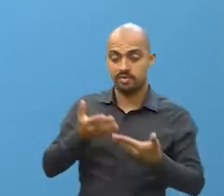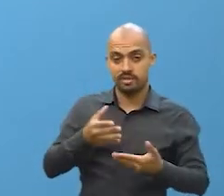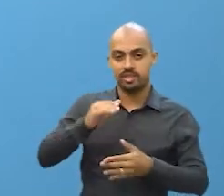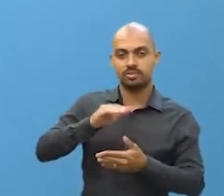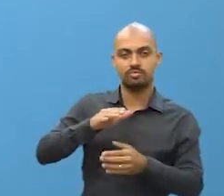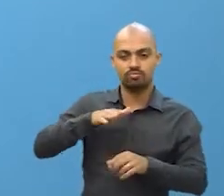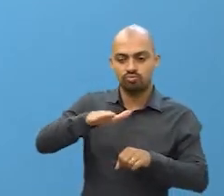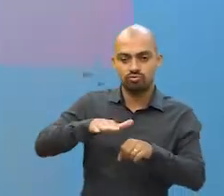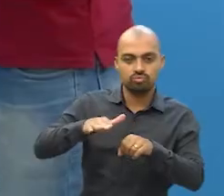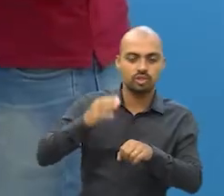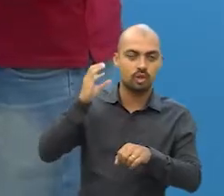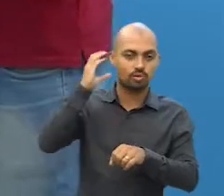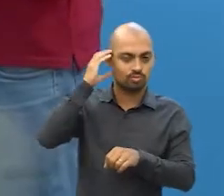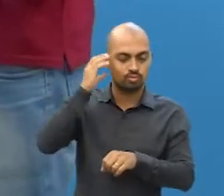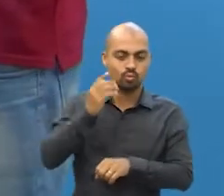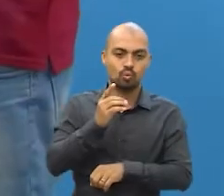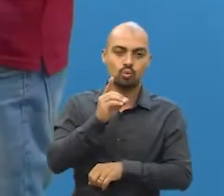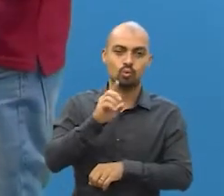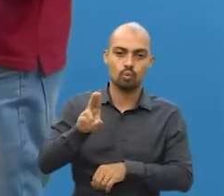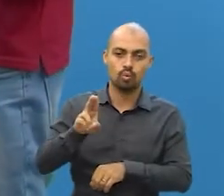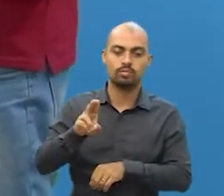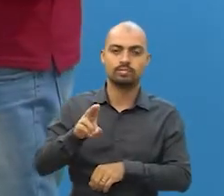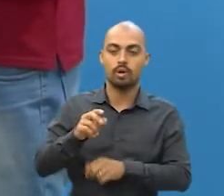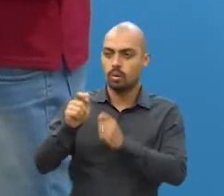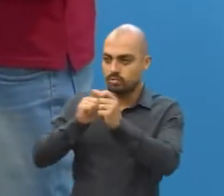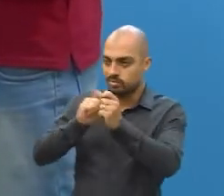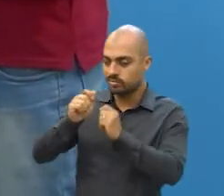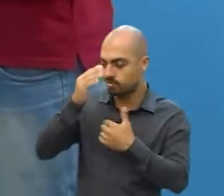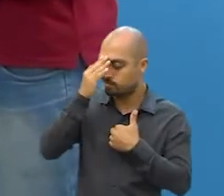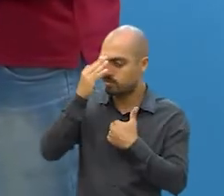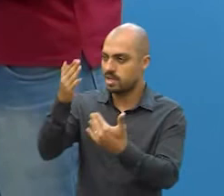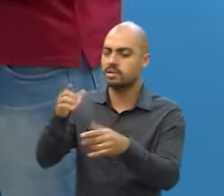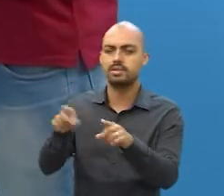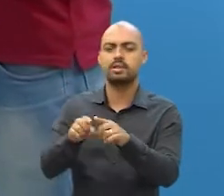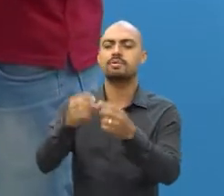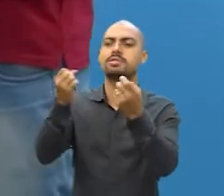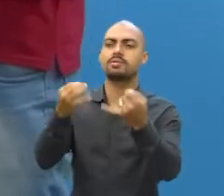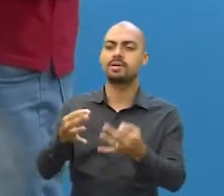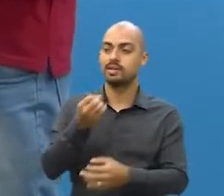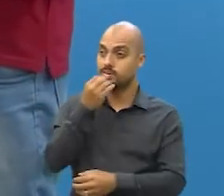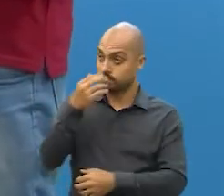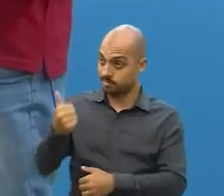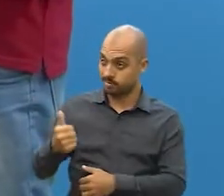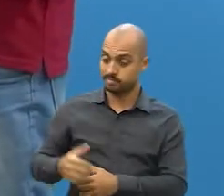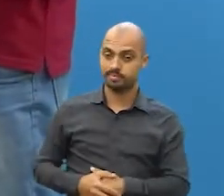por essa oportunidade da entrevista e falar a respeito dessa indicação. Tudo bem?